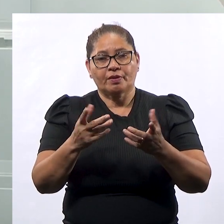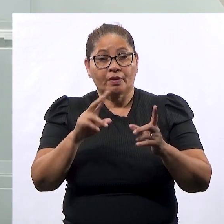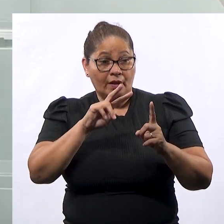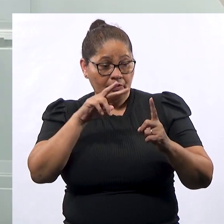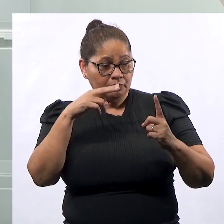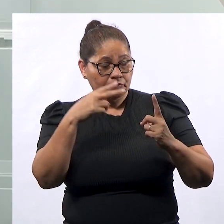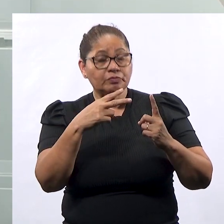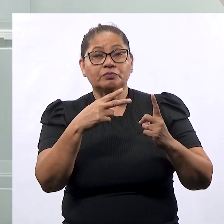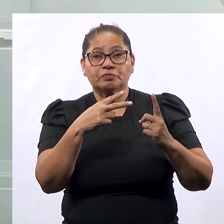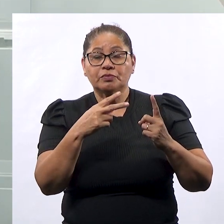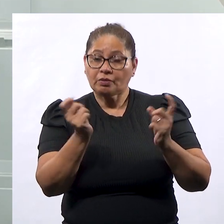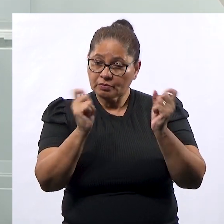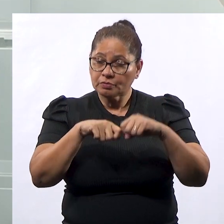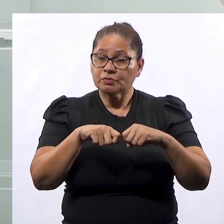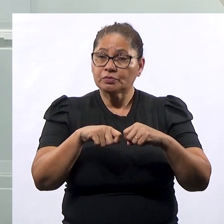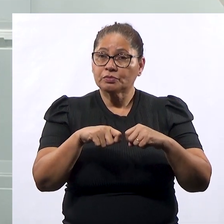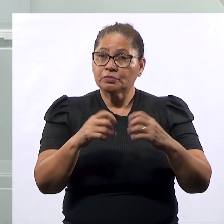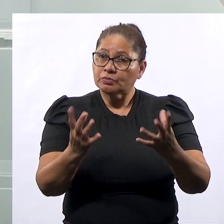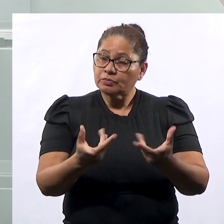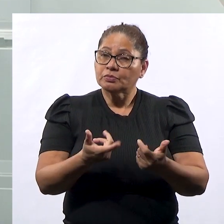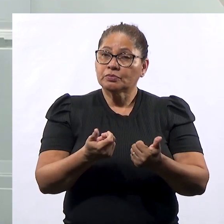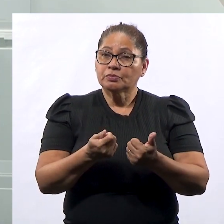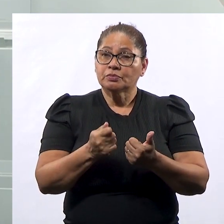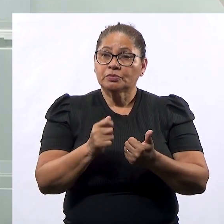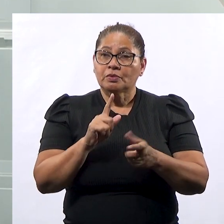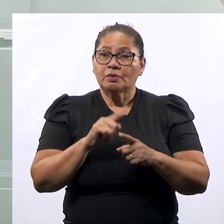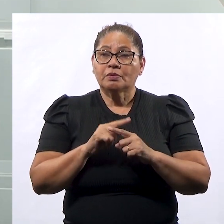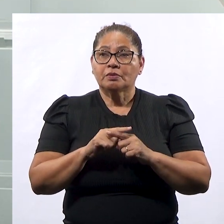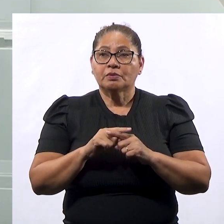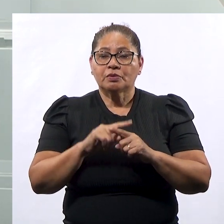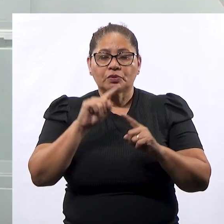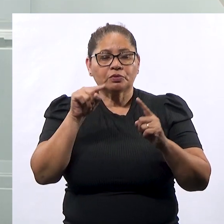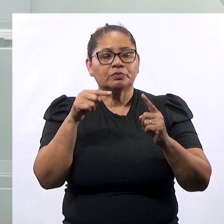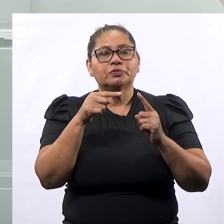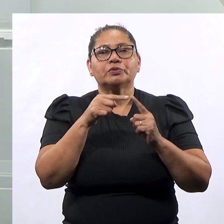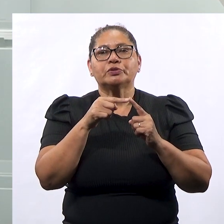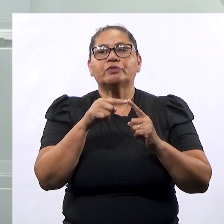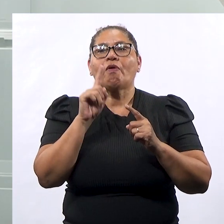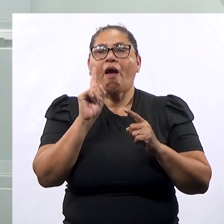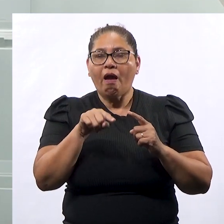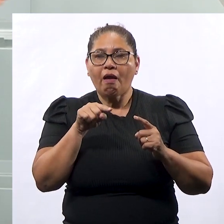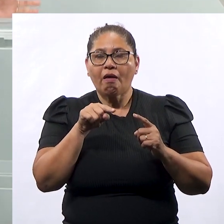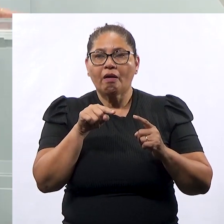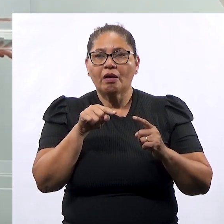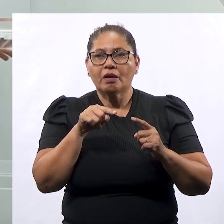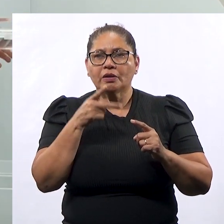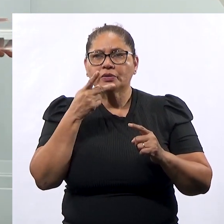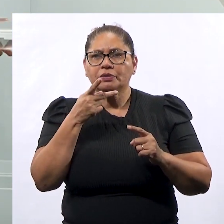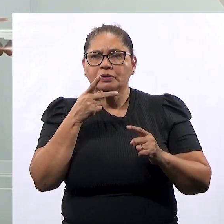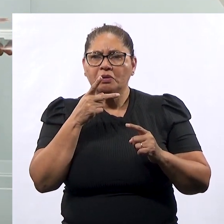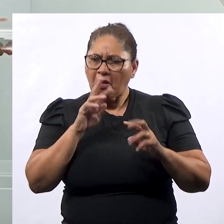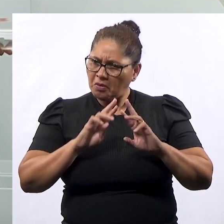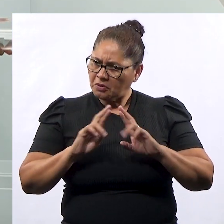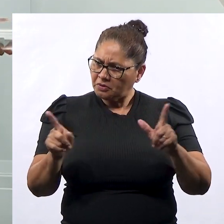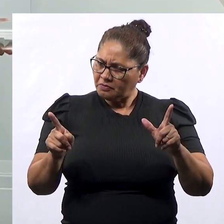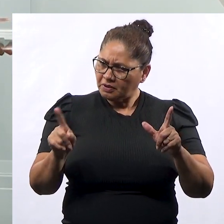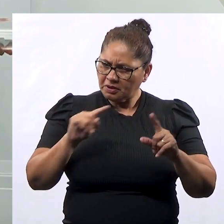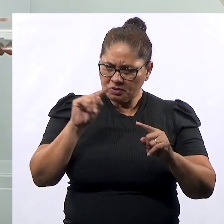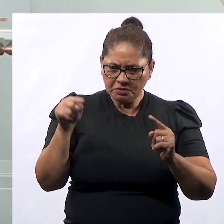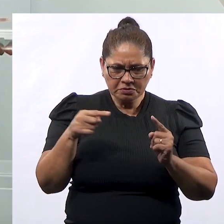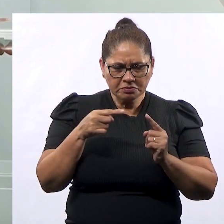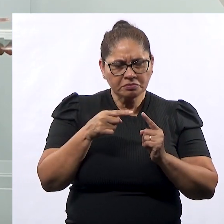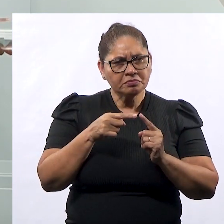essa perspectiva de competências e habilidades, mas o nosso principal objetivo é esse. E falando disso, qual que é a diferença